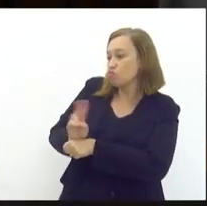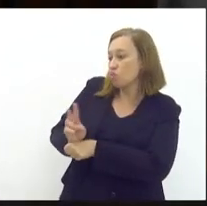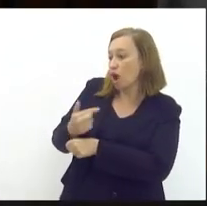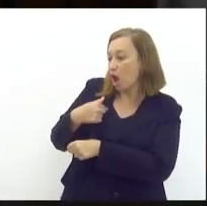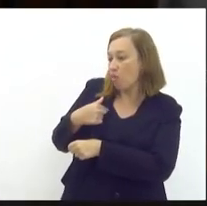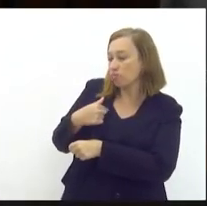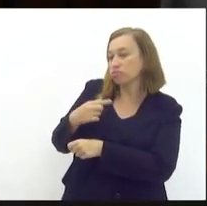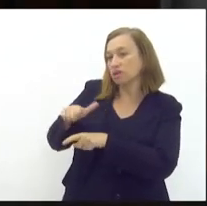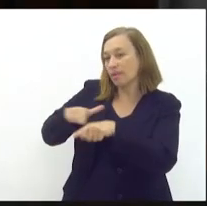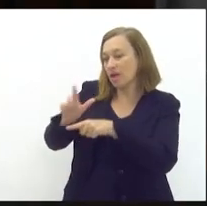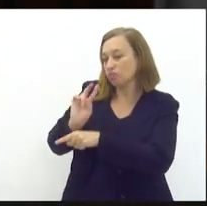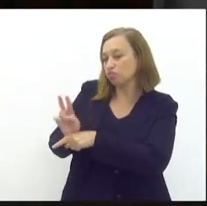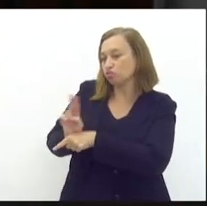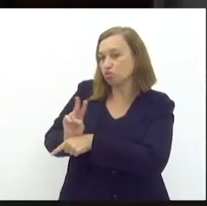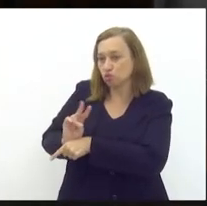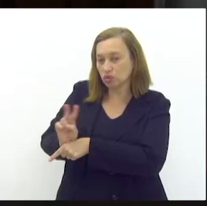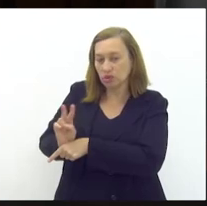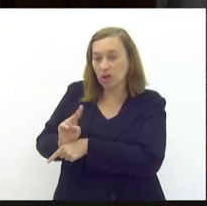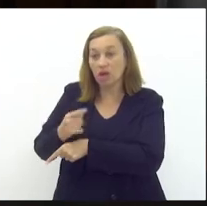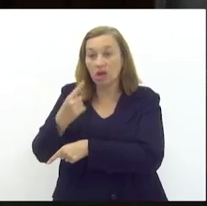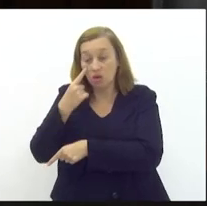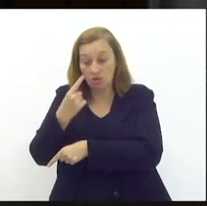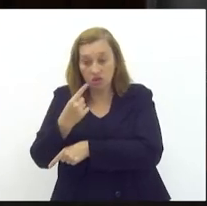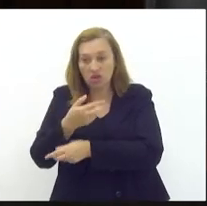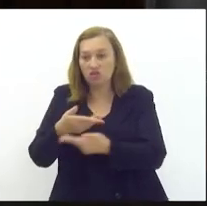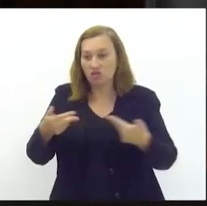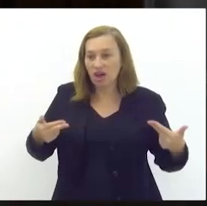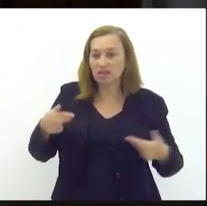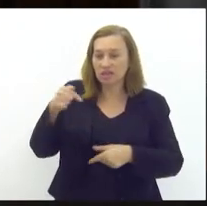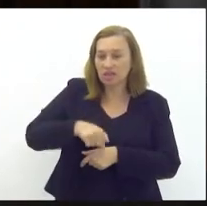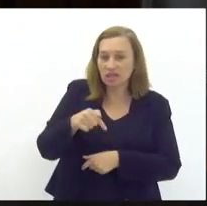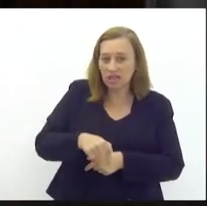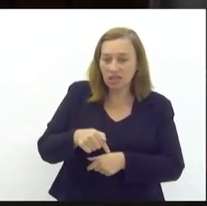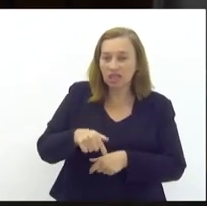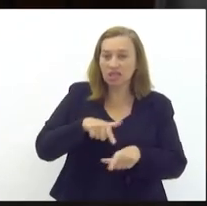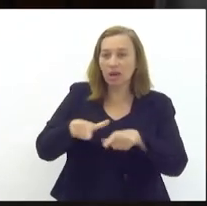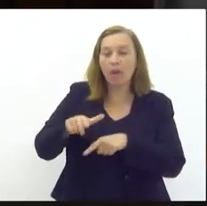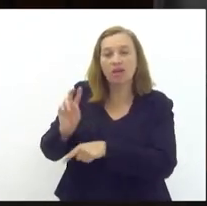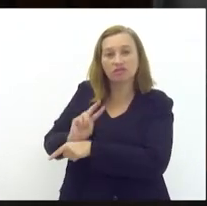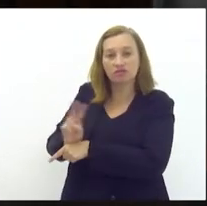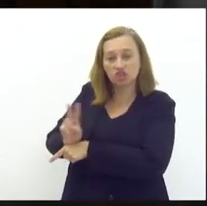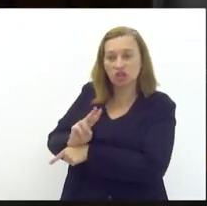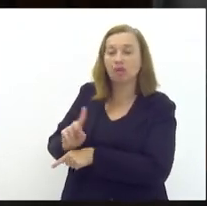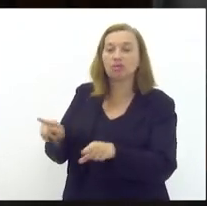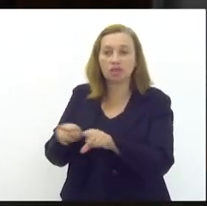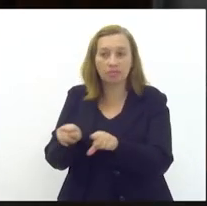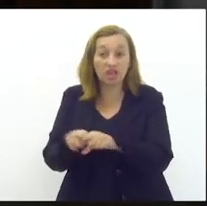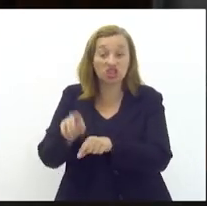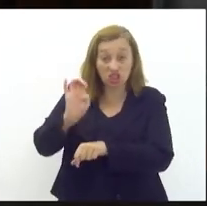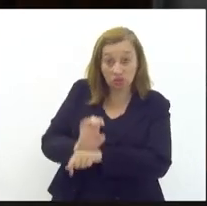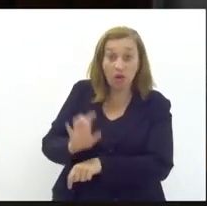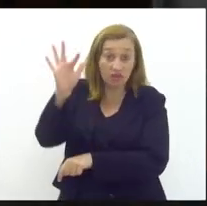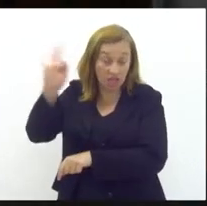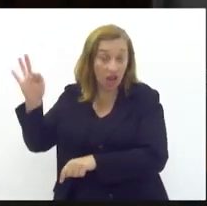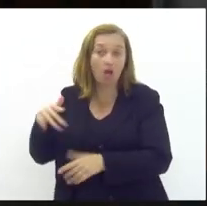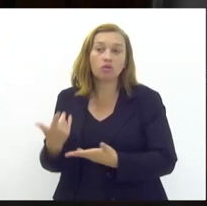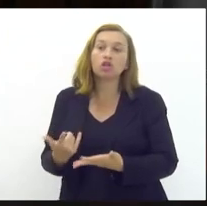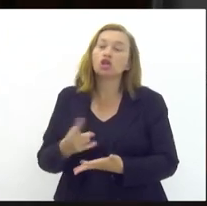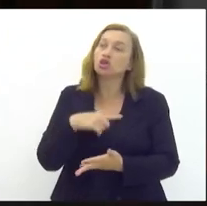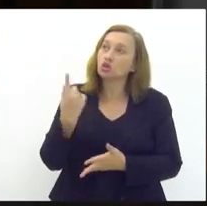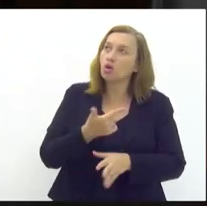e aqui tem muita auditores fiscais estaduais também nós somos da área tem